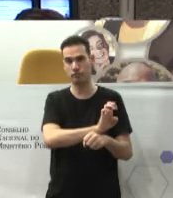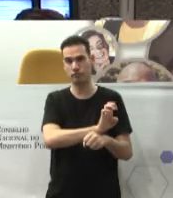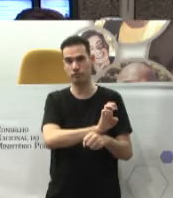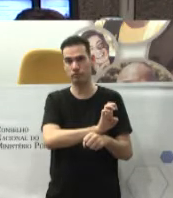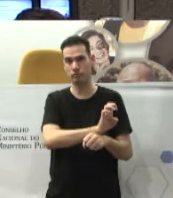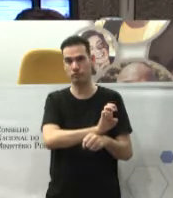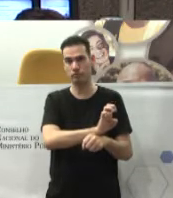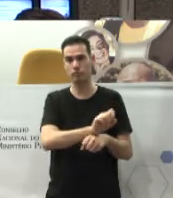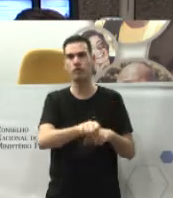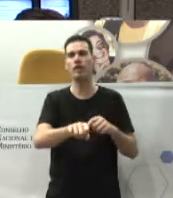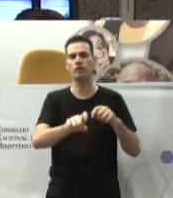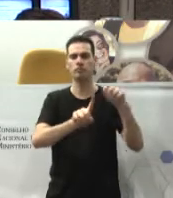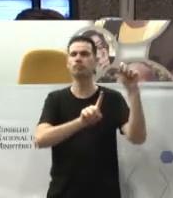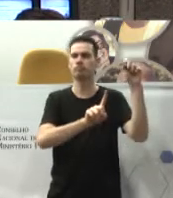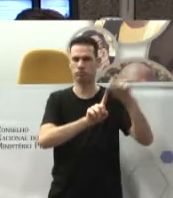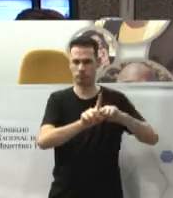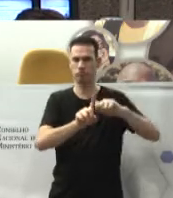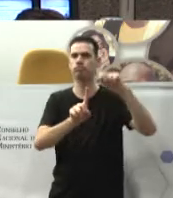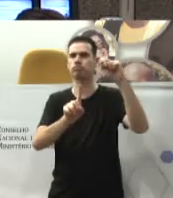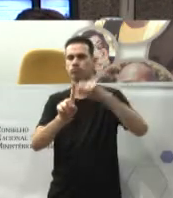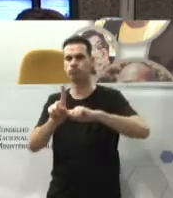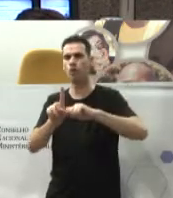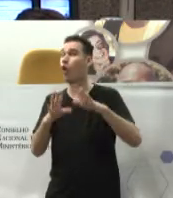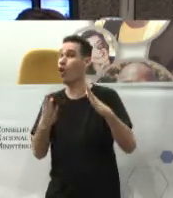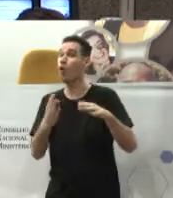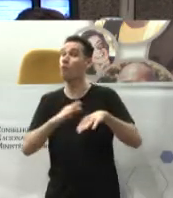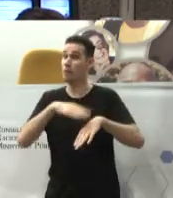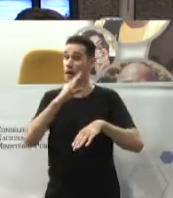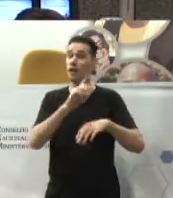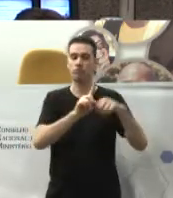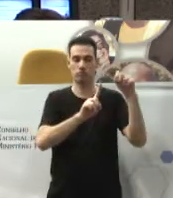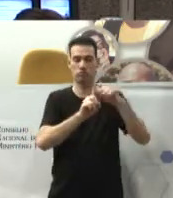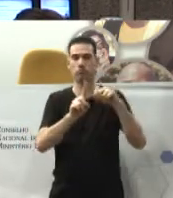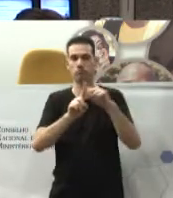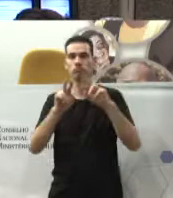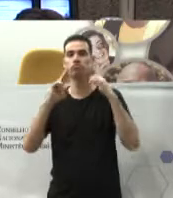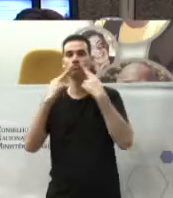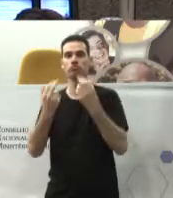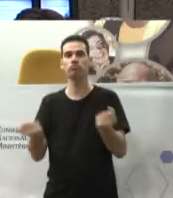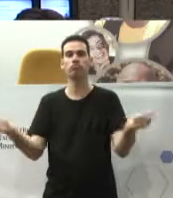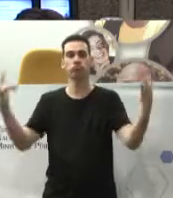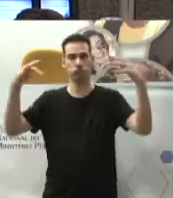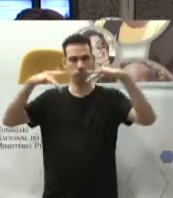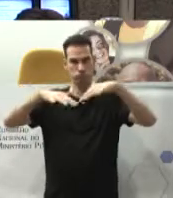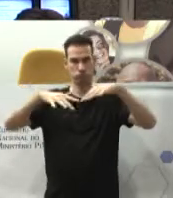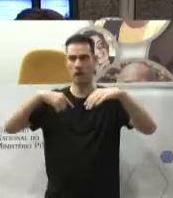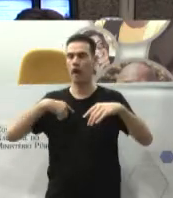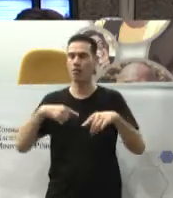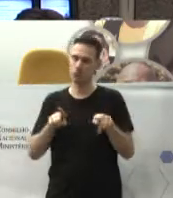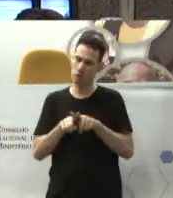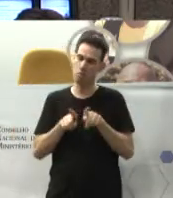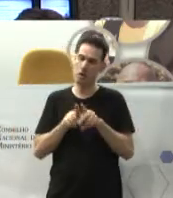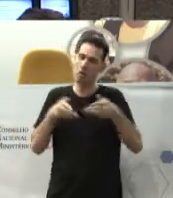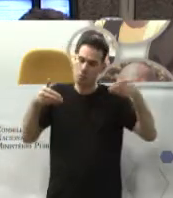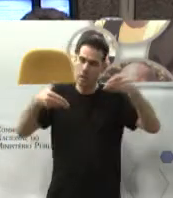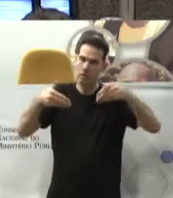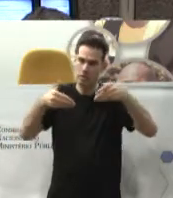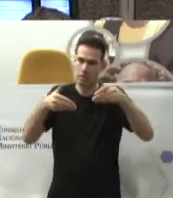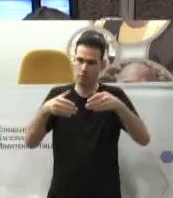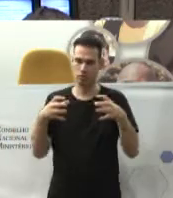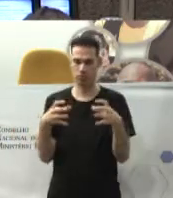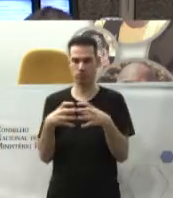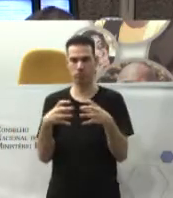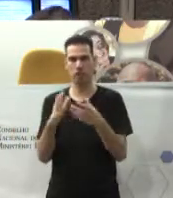periodicidade mensal, uma vez por mês ou mais que uma vez por mês. Nos reunimos, eu integro a Câmara Técnica,